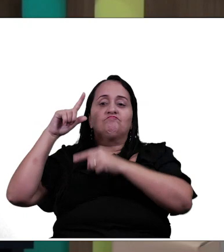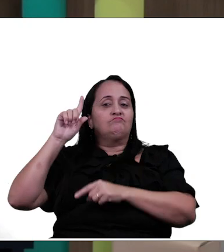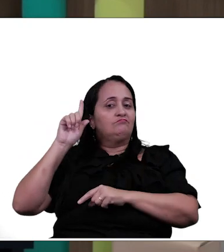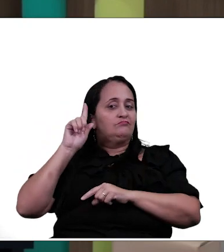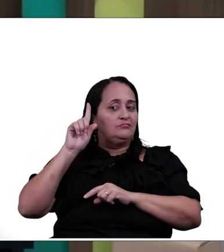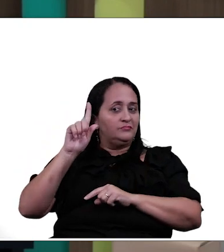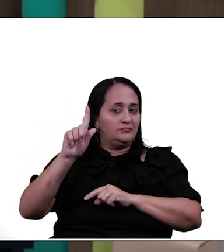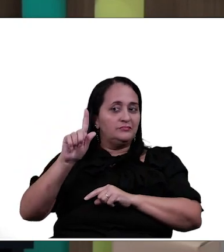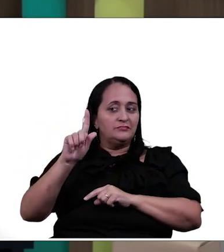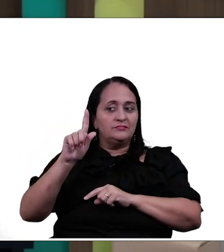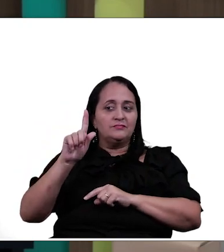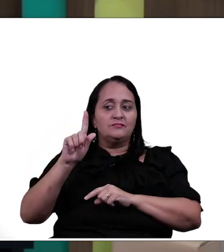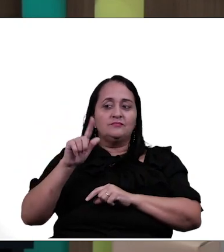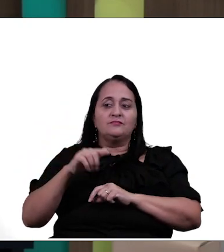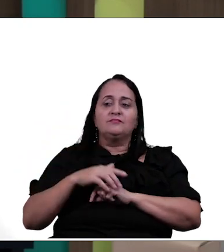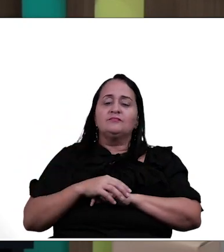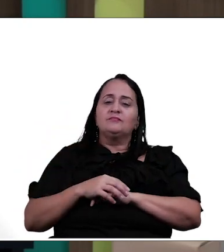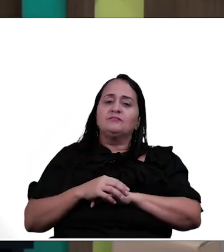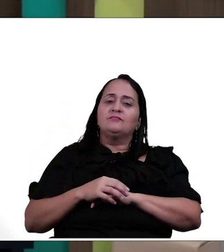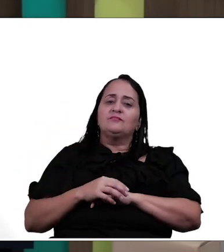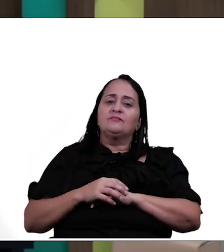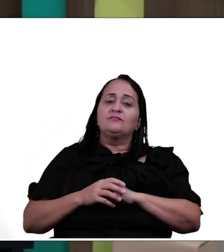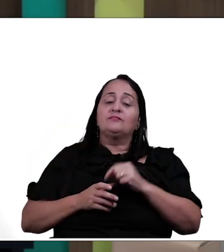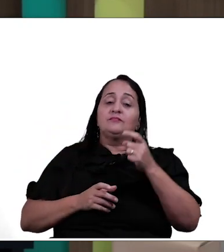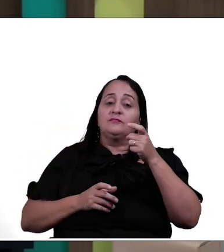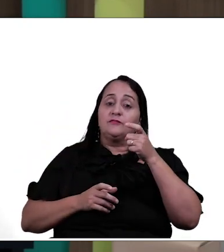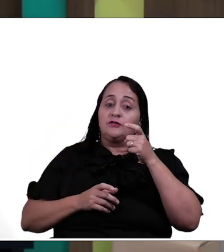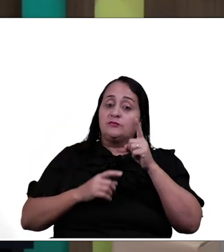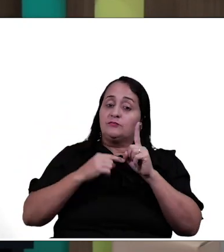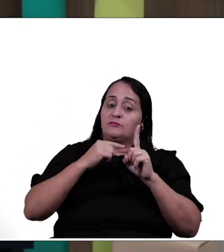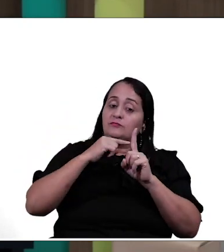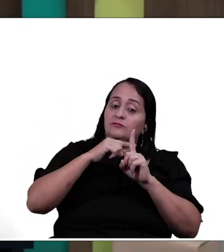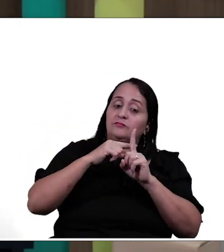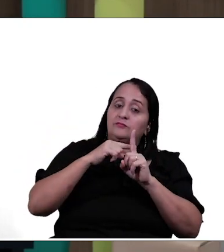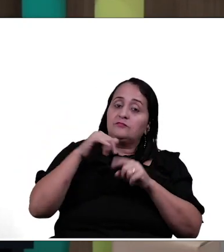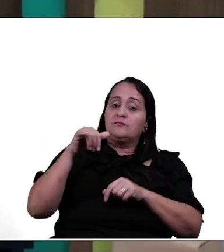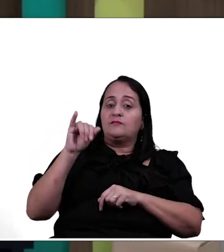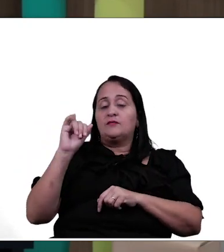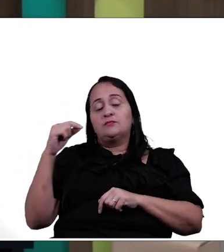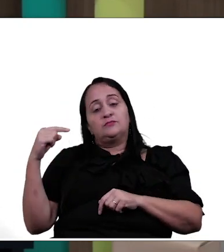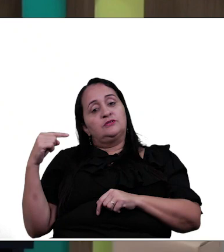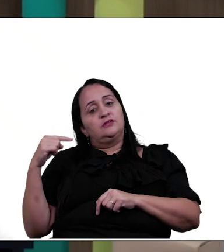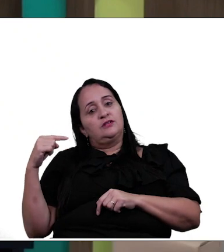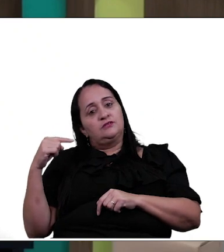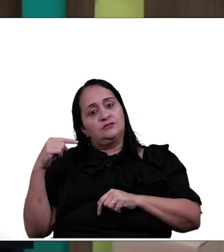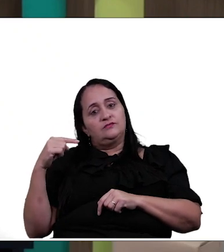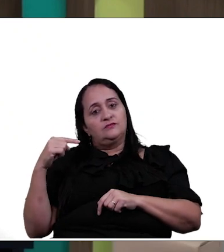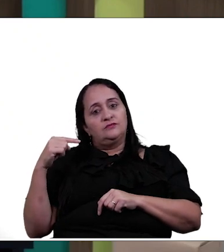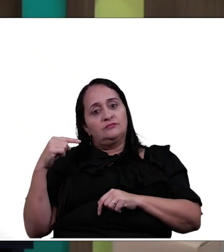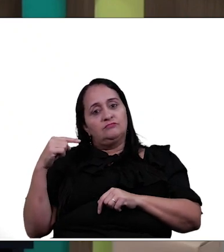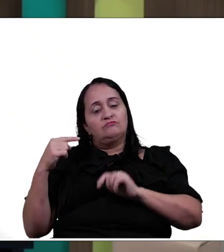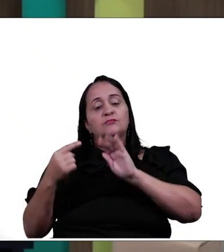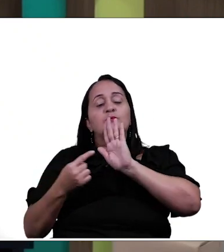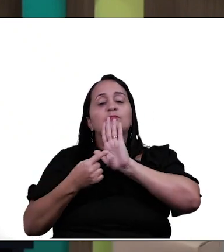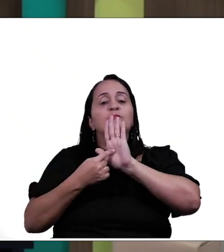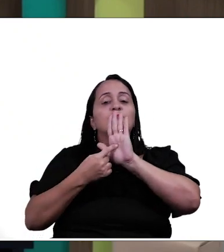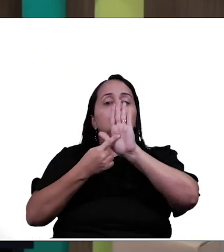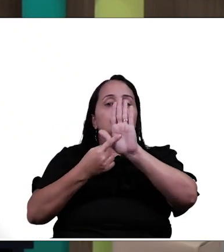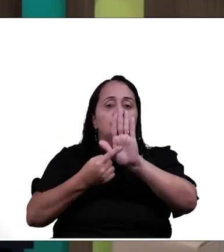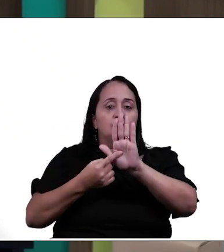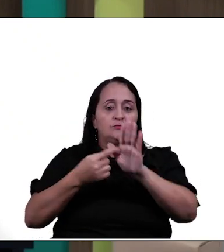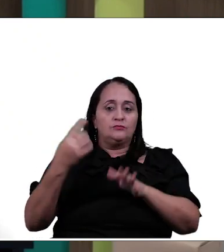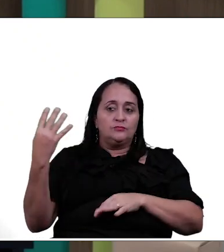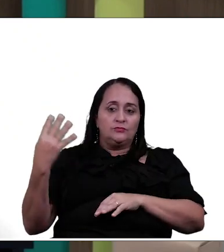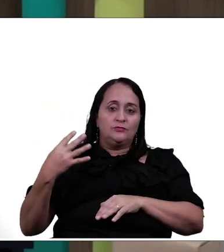deixar aqui um pouquinho mais claro para você que está do outro lado da telinha. Certamente